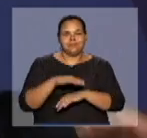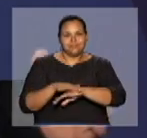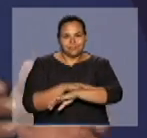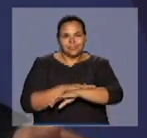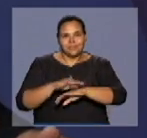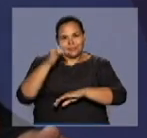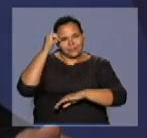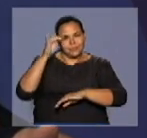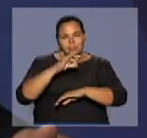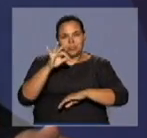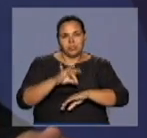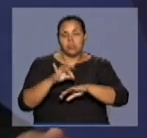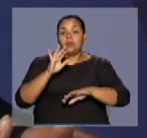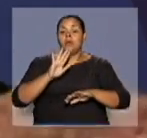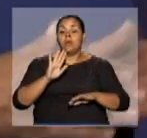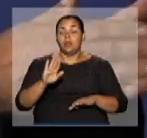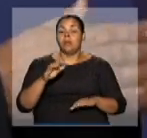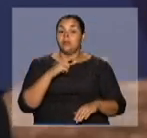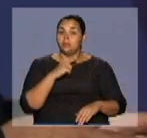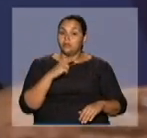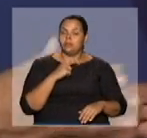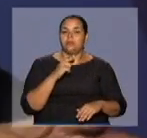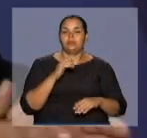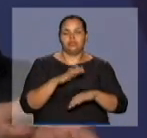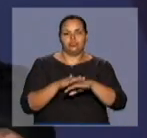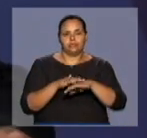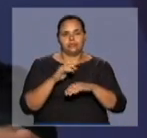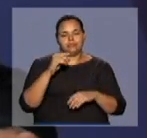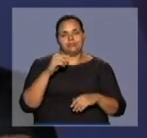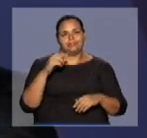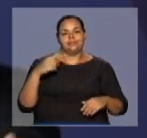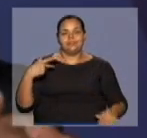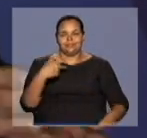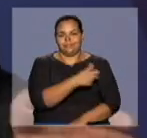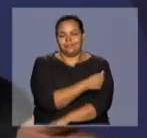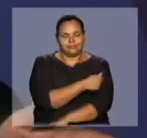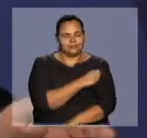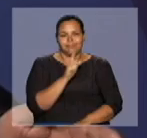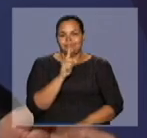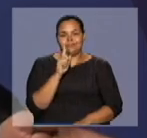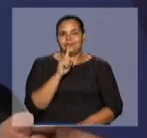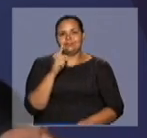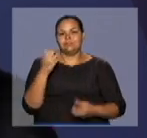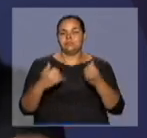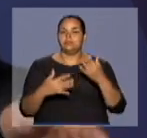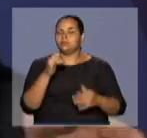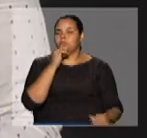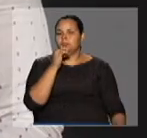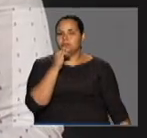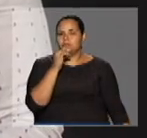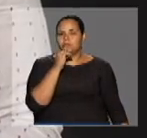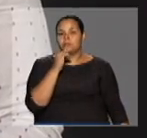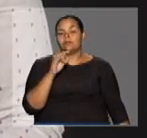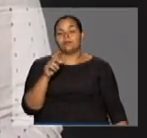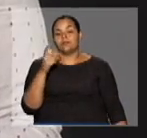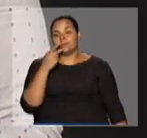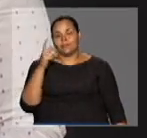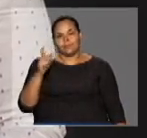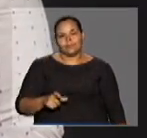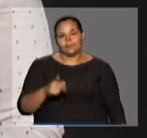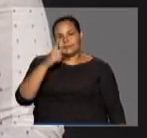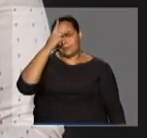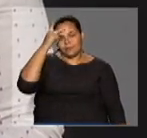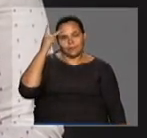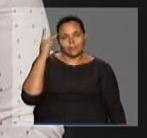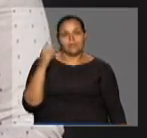mas numa doença que tem a prevenção através de uma vacina, não justifica. Não, eu digo nesses casos, como o senhor falou,